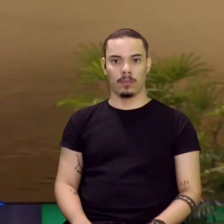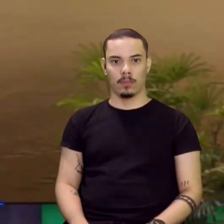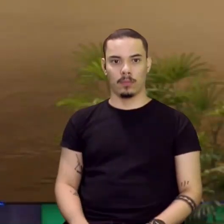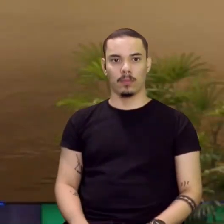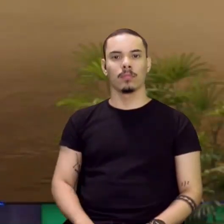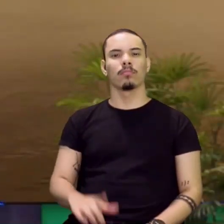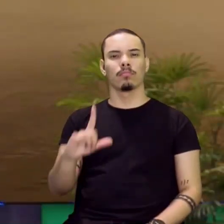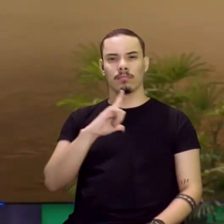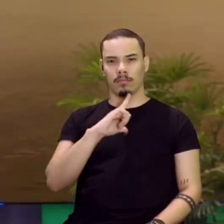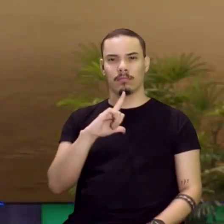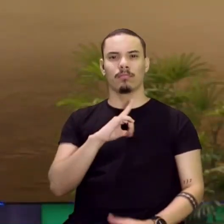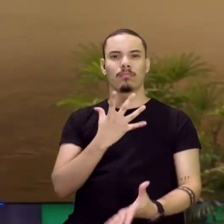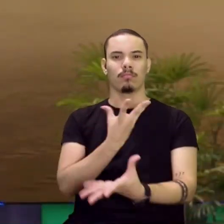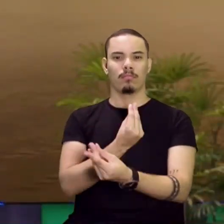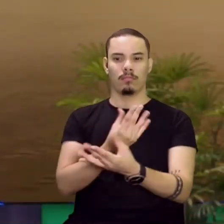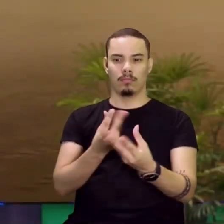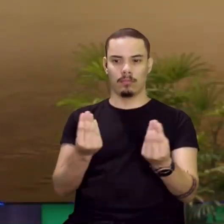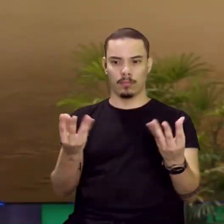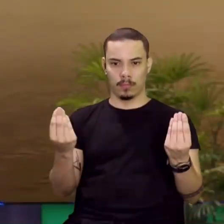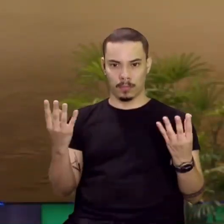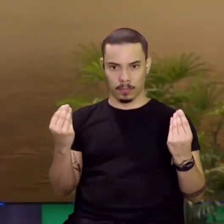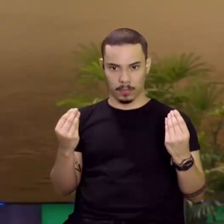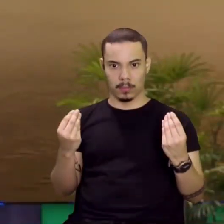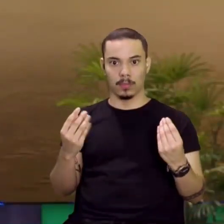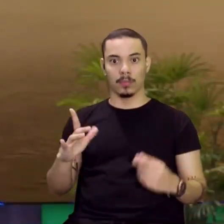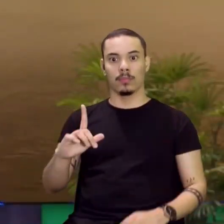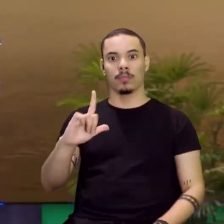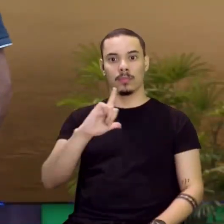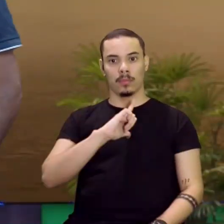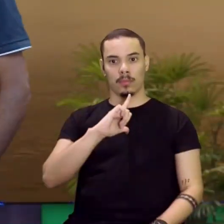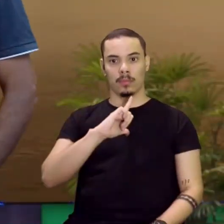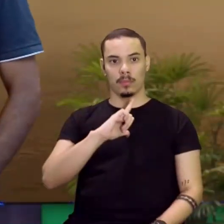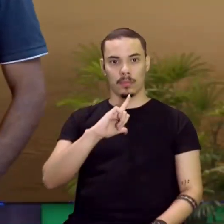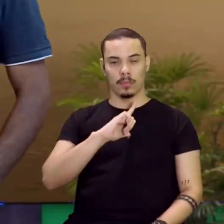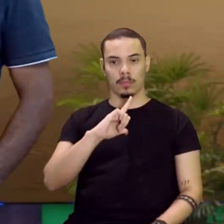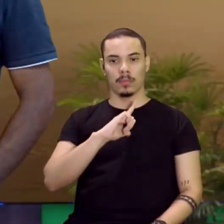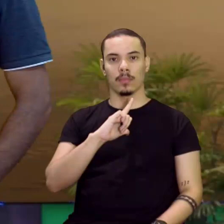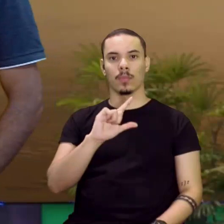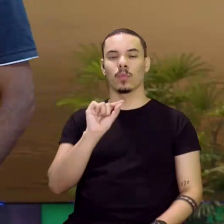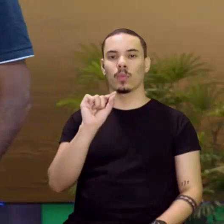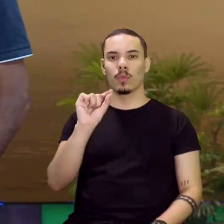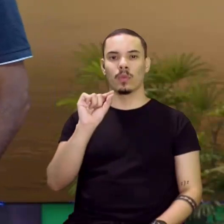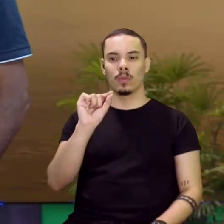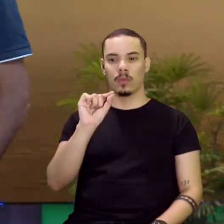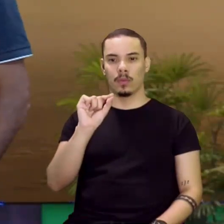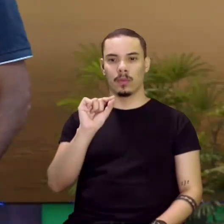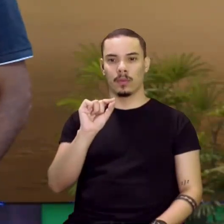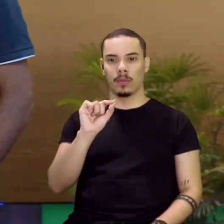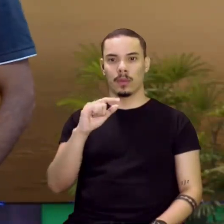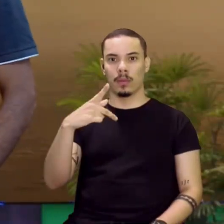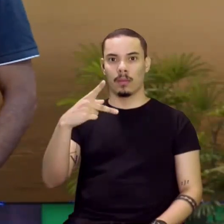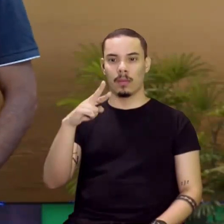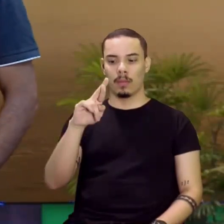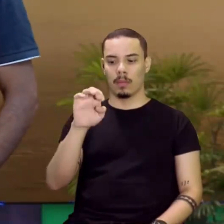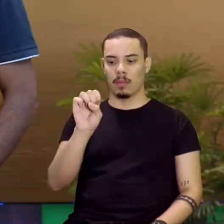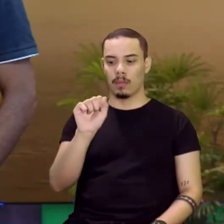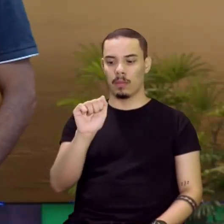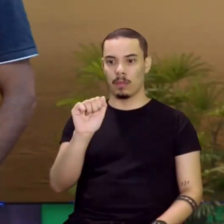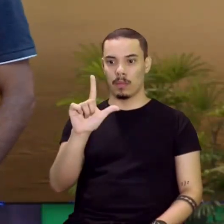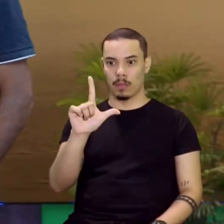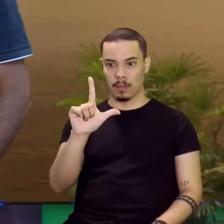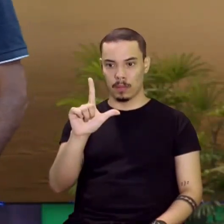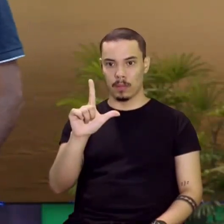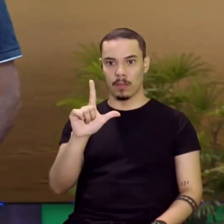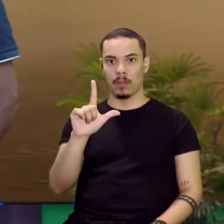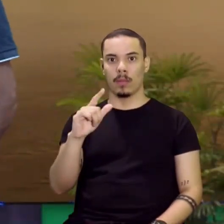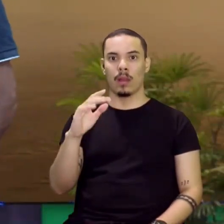Mas tem bastante. Tem hoje até a chamada bacia do pré-sal, bacia